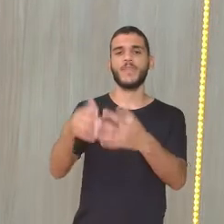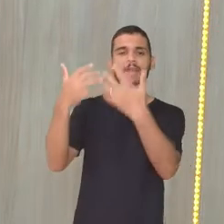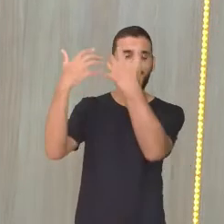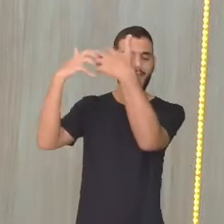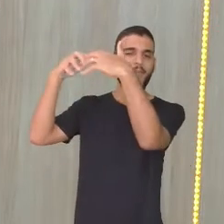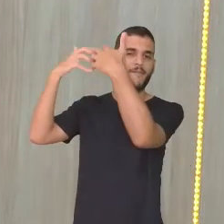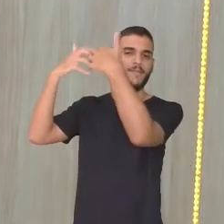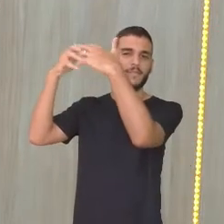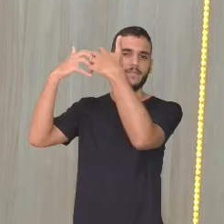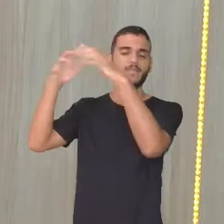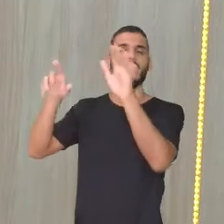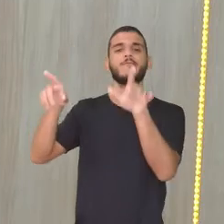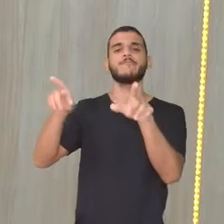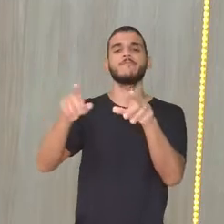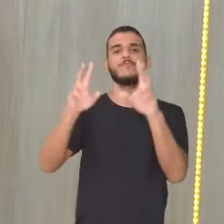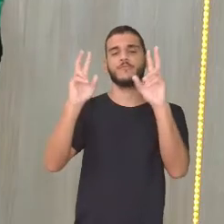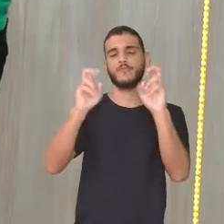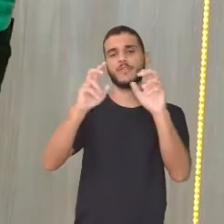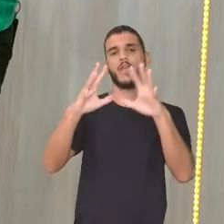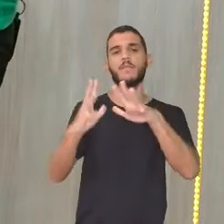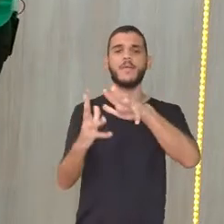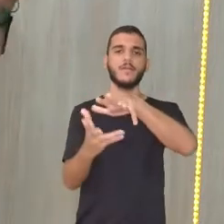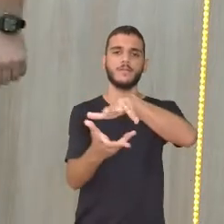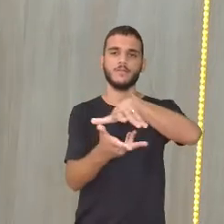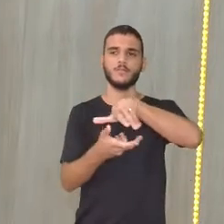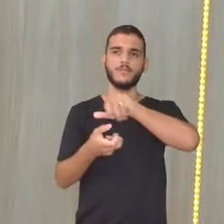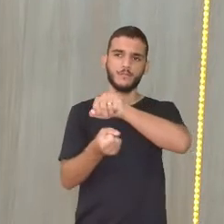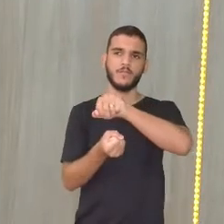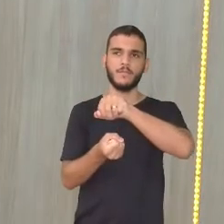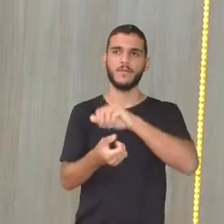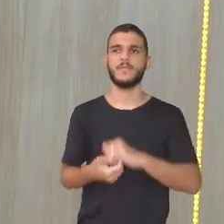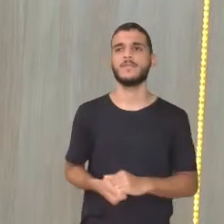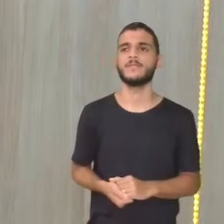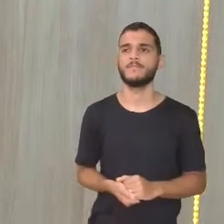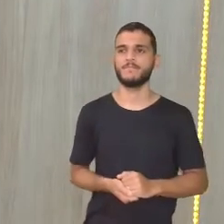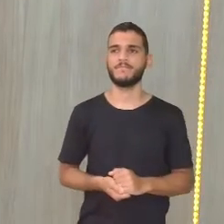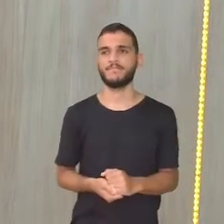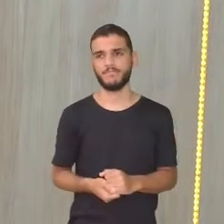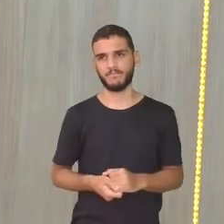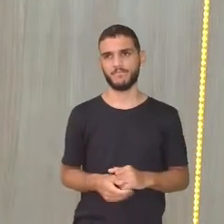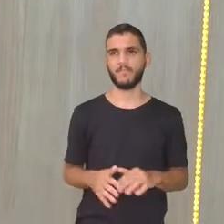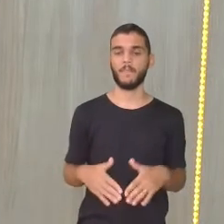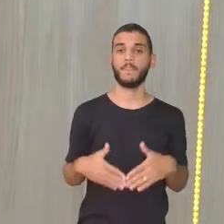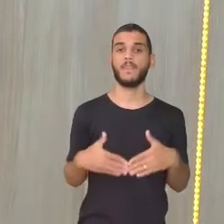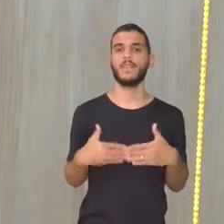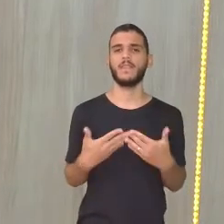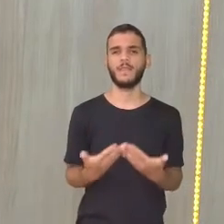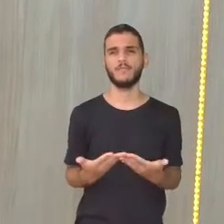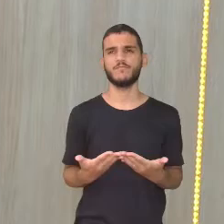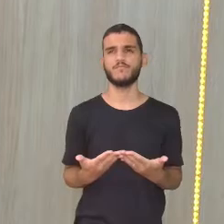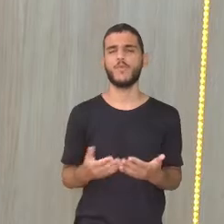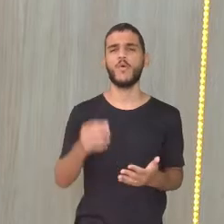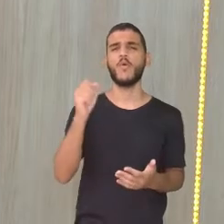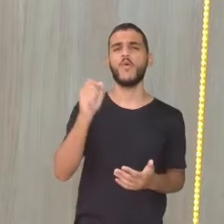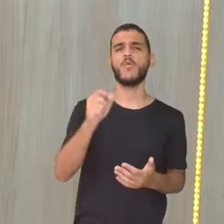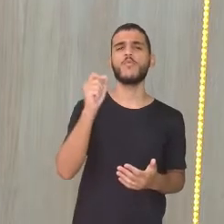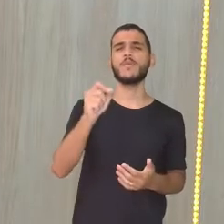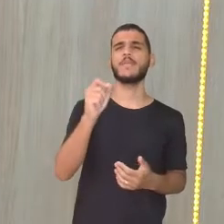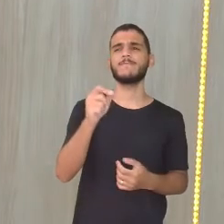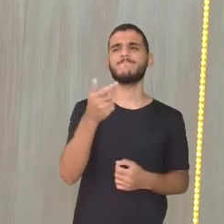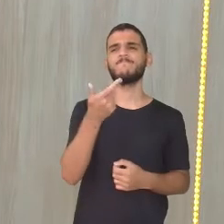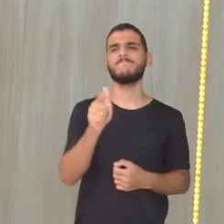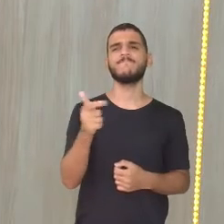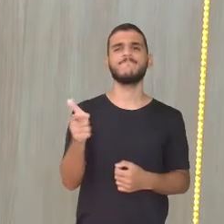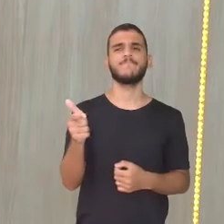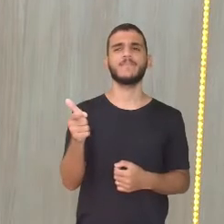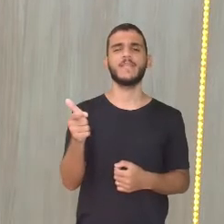sustentabilidade. Belezinha? Então, vamos continuar aqui, ó. Qual elemento que falta dentro dos subsistemas da Terra? Daquele que a gente